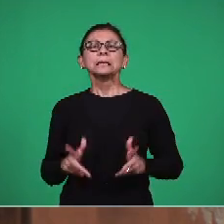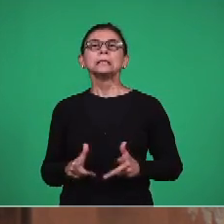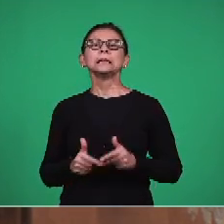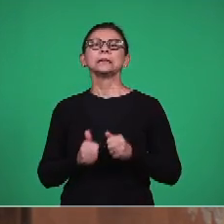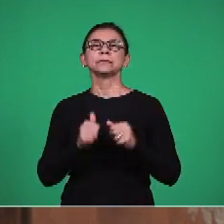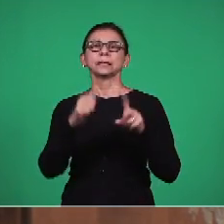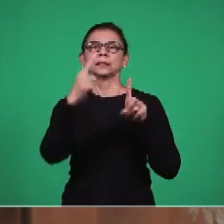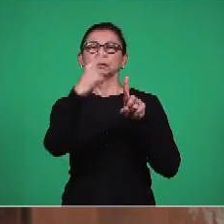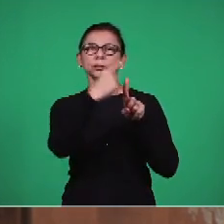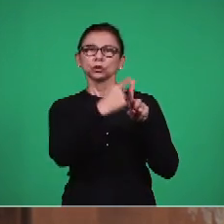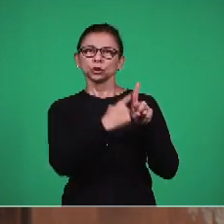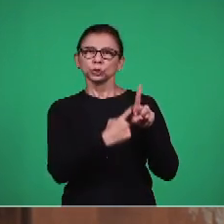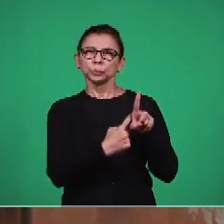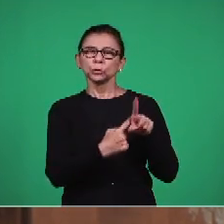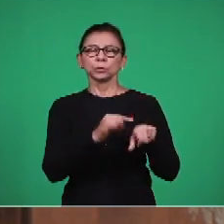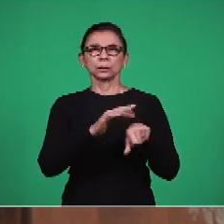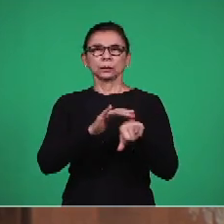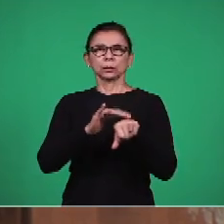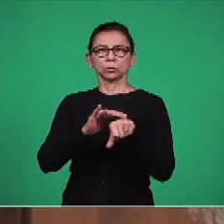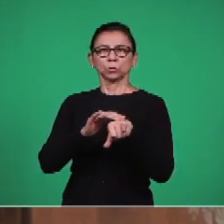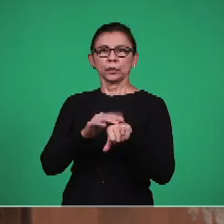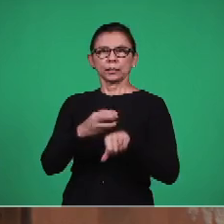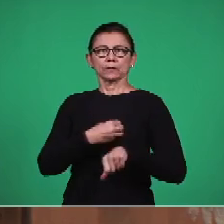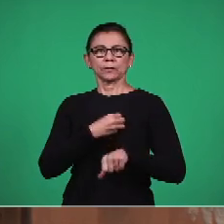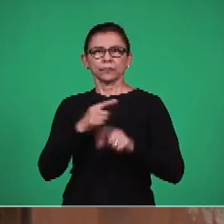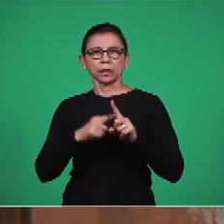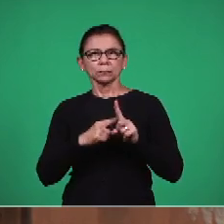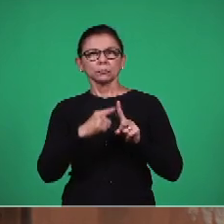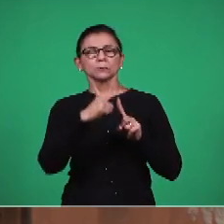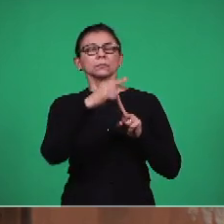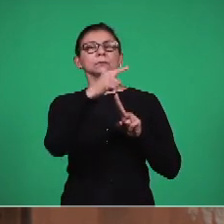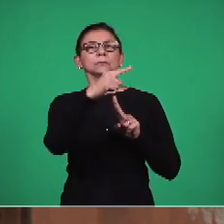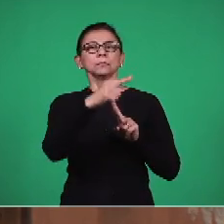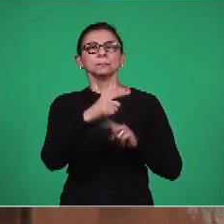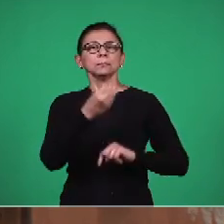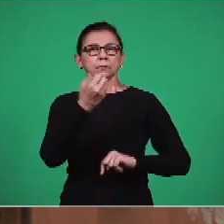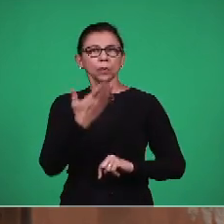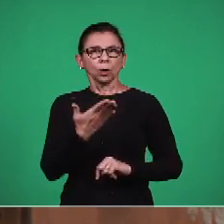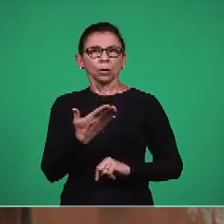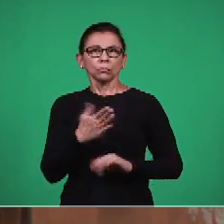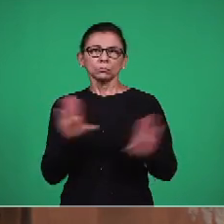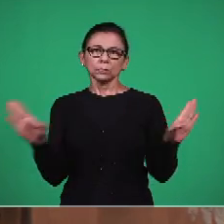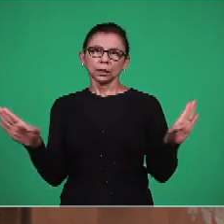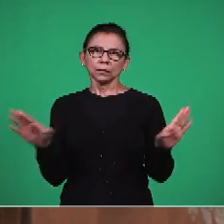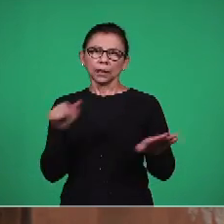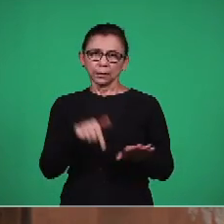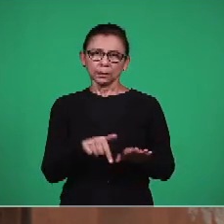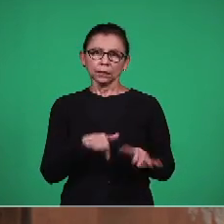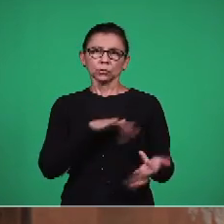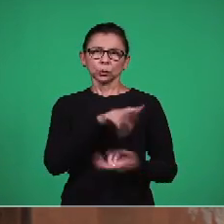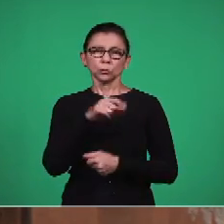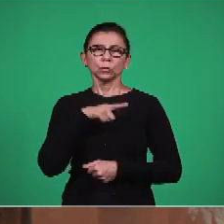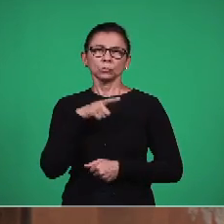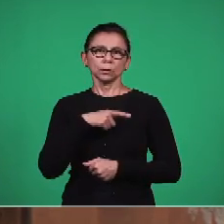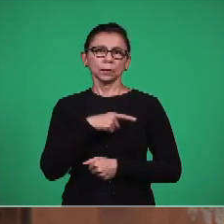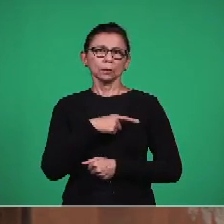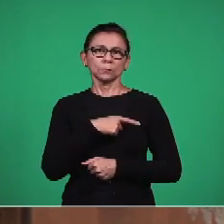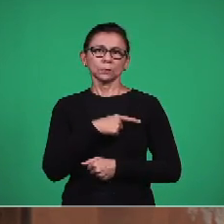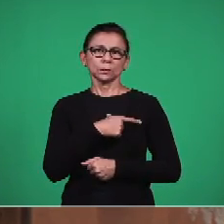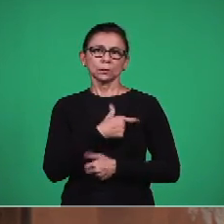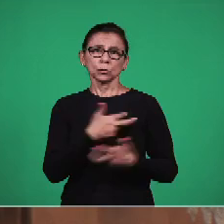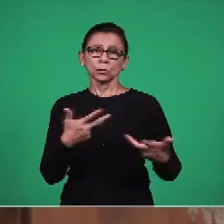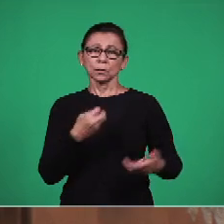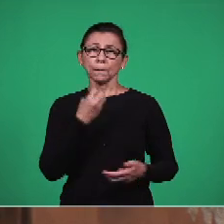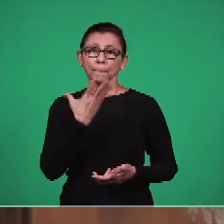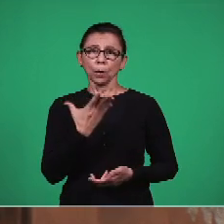mais longevidade, tudo isso que o mundo, que o homem precisa, que gosta e que quer. E é isso mesmo. Ninguém está contra isso. Mas